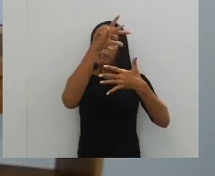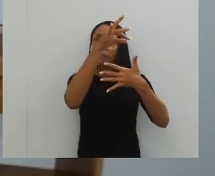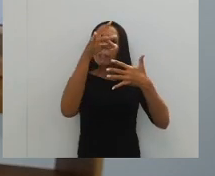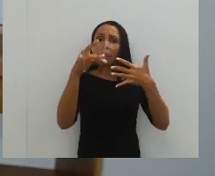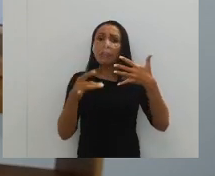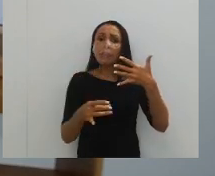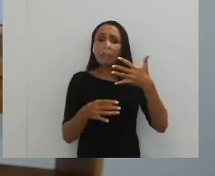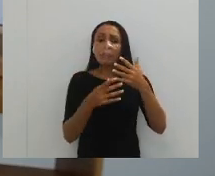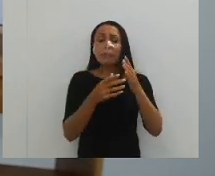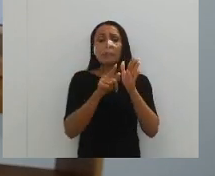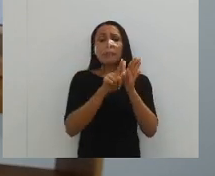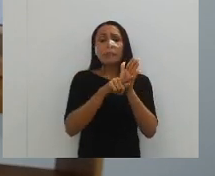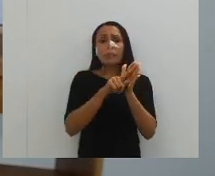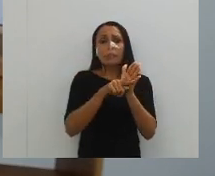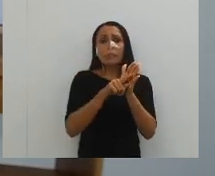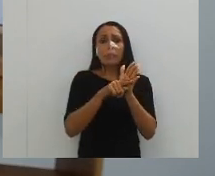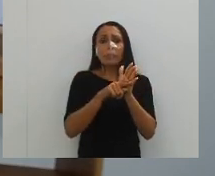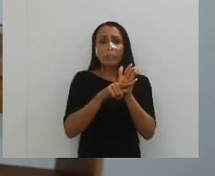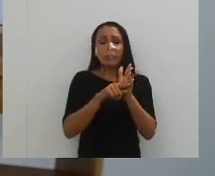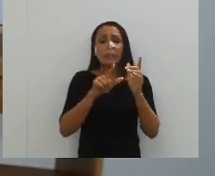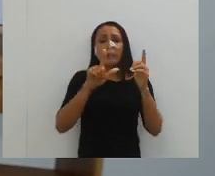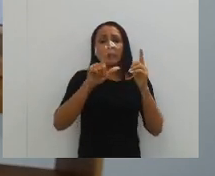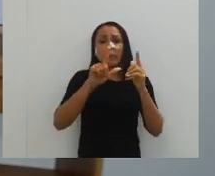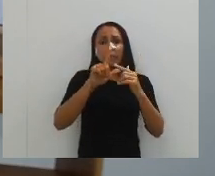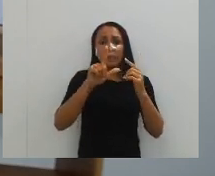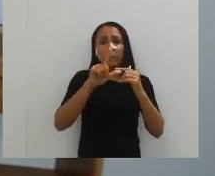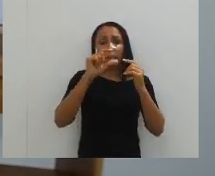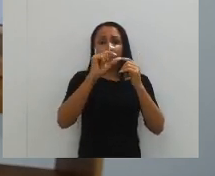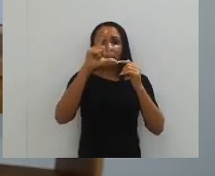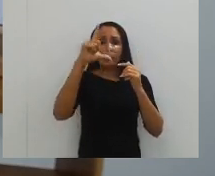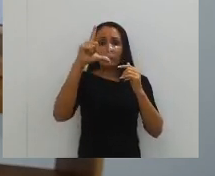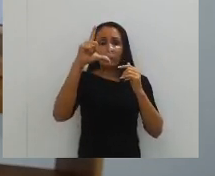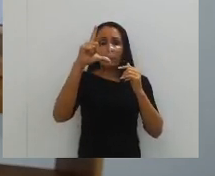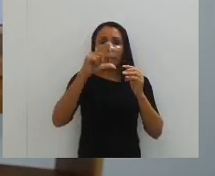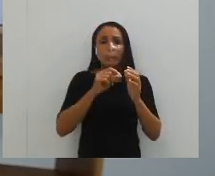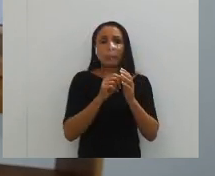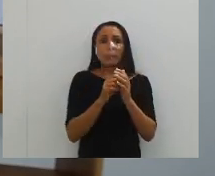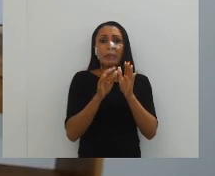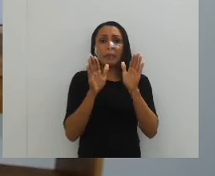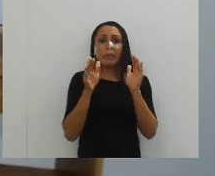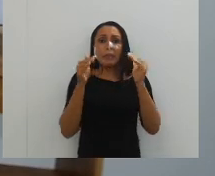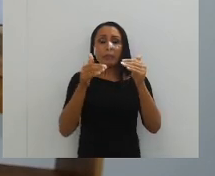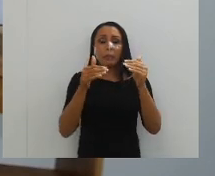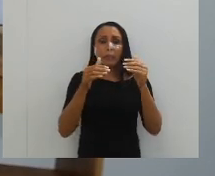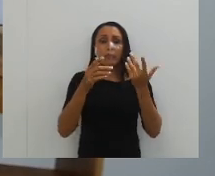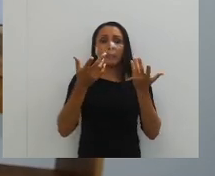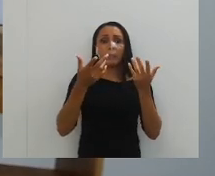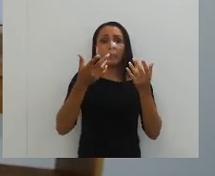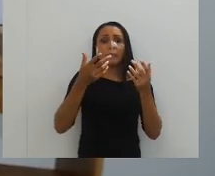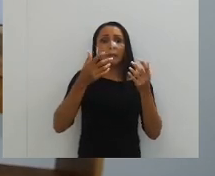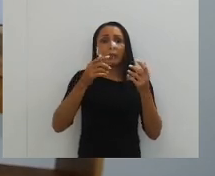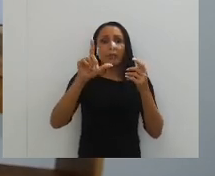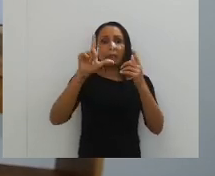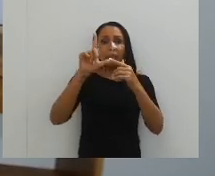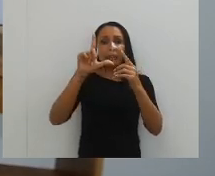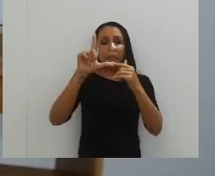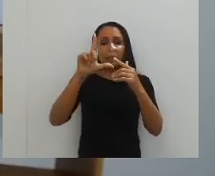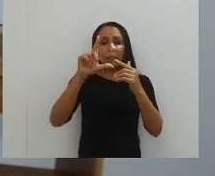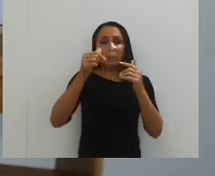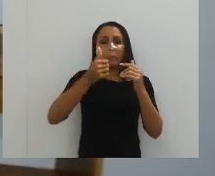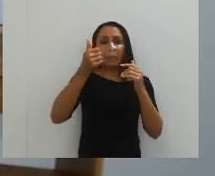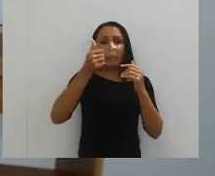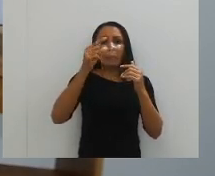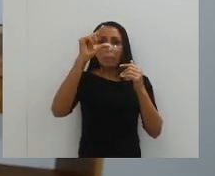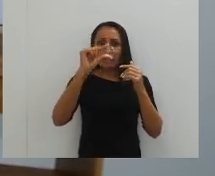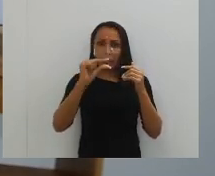se o gênero tem inicial maiúscula, a espécie vai ter inicial minúscula.